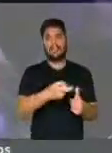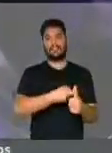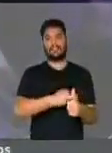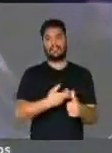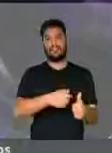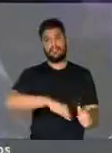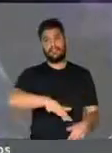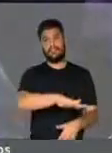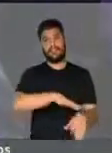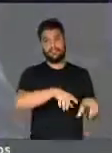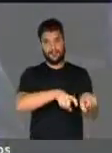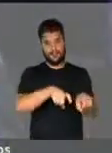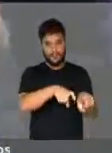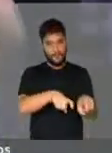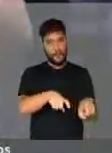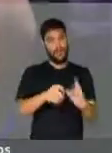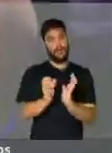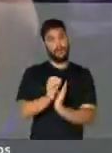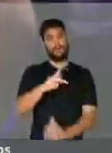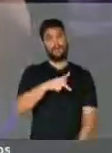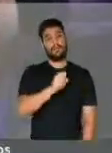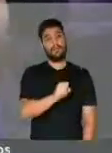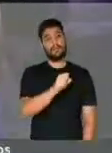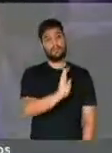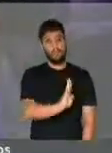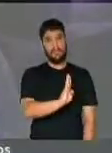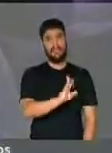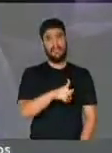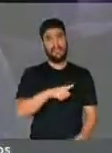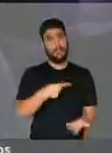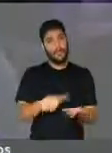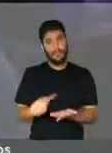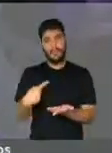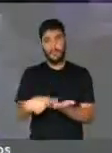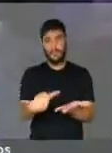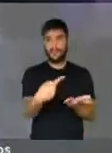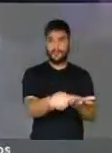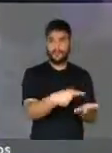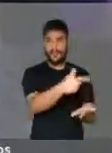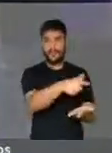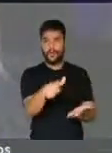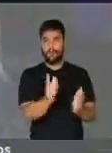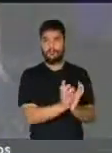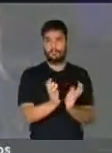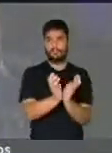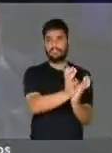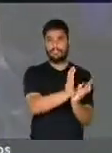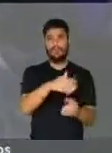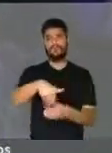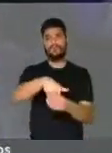agricultura. Por isso, o PSB, com compromisso com os demais partidos que aqui estão, vão encaminhar o voto não.